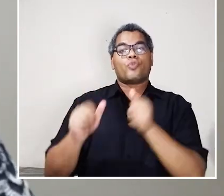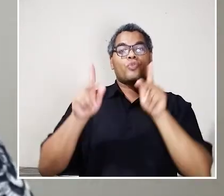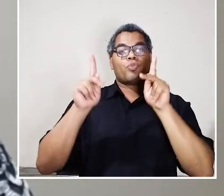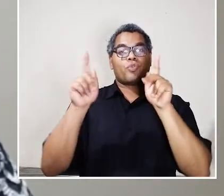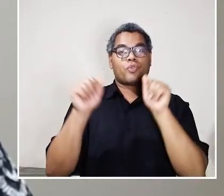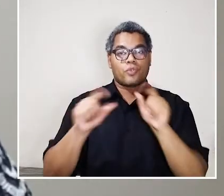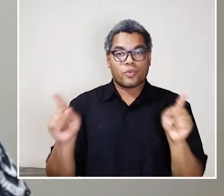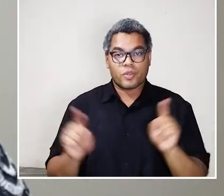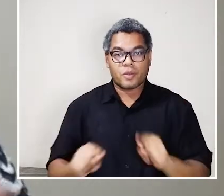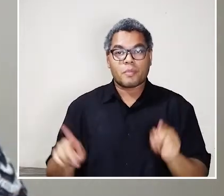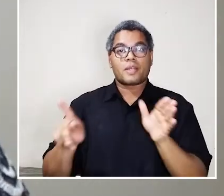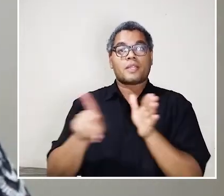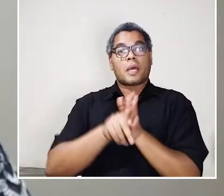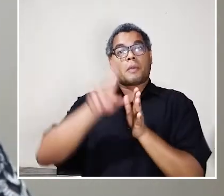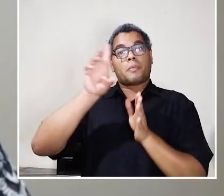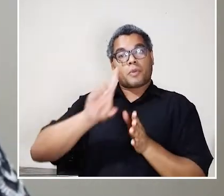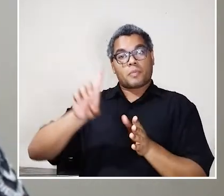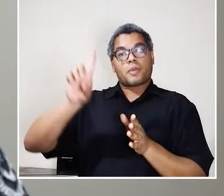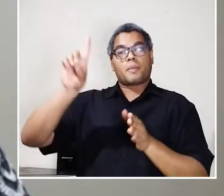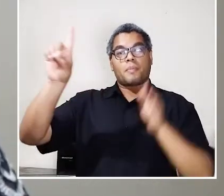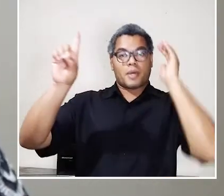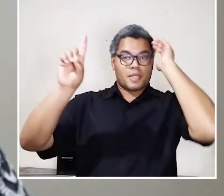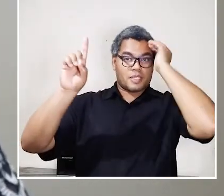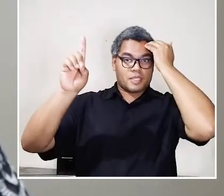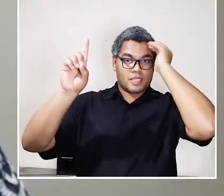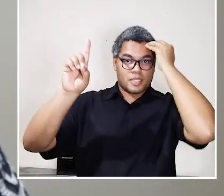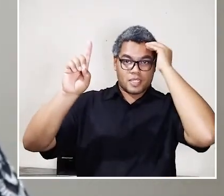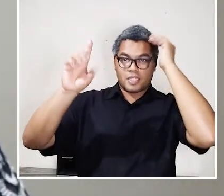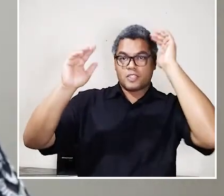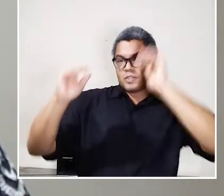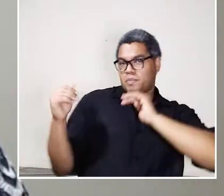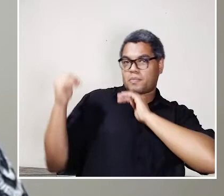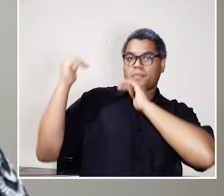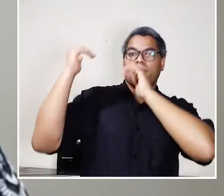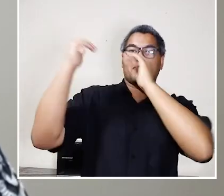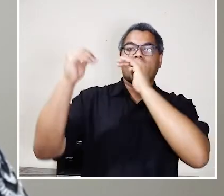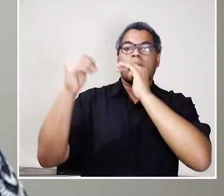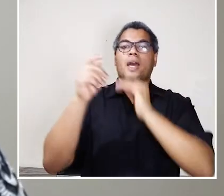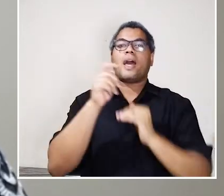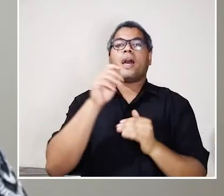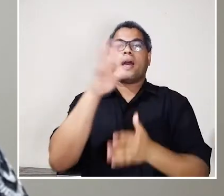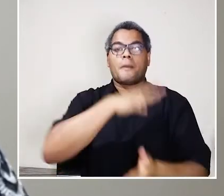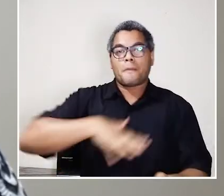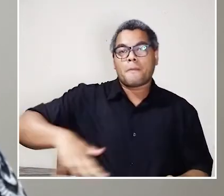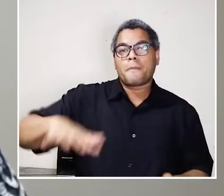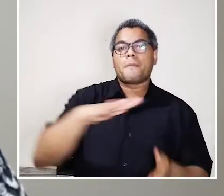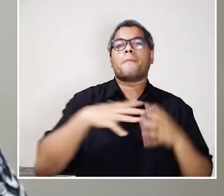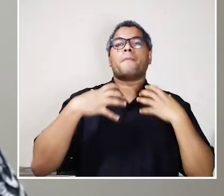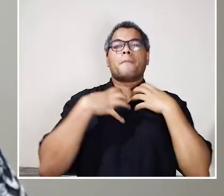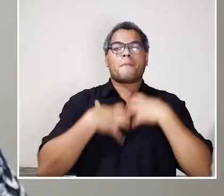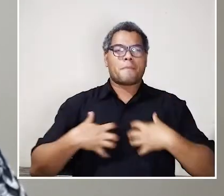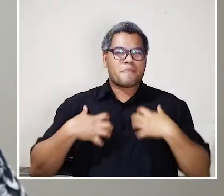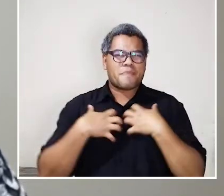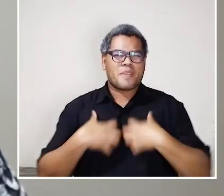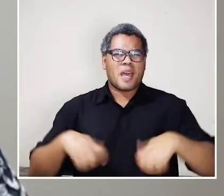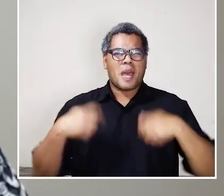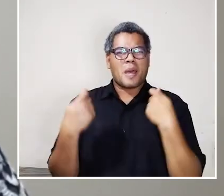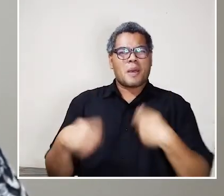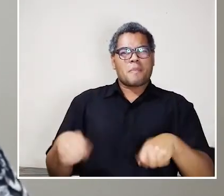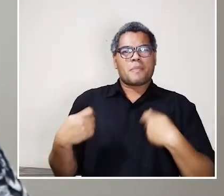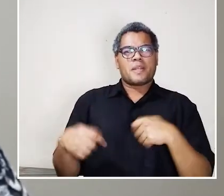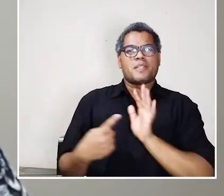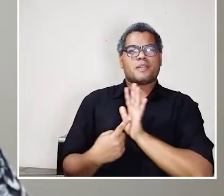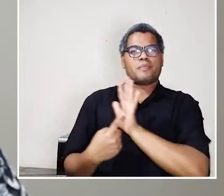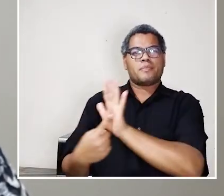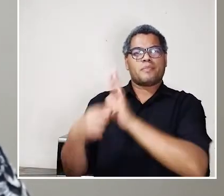toda a paz, a sua paz, que excede todo o entendimento em meio à aflição. Nós temos que apresentar a elas